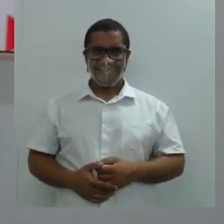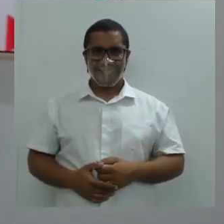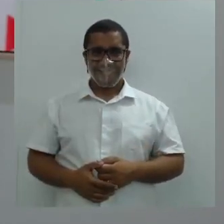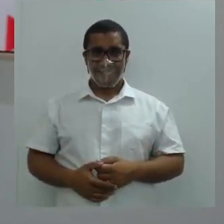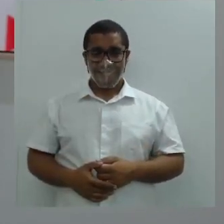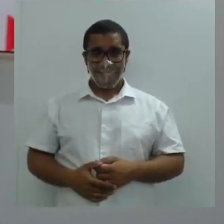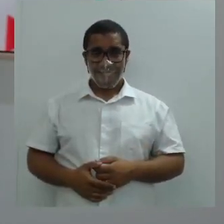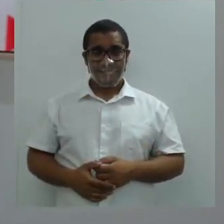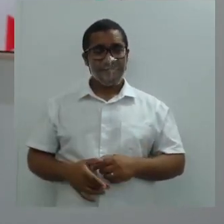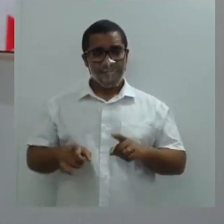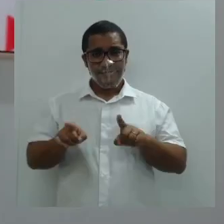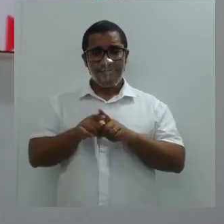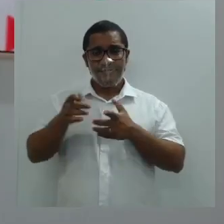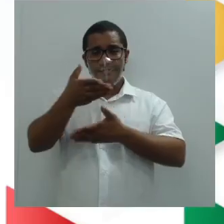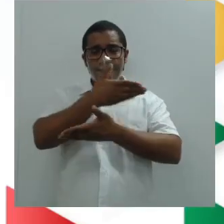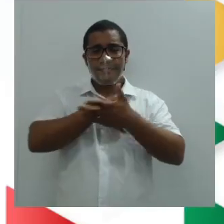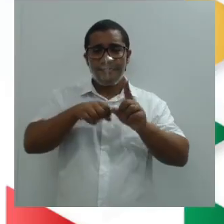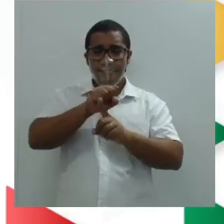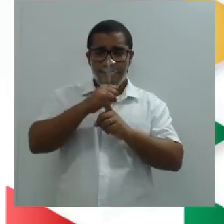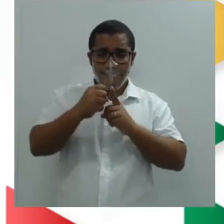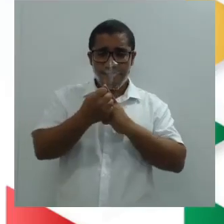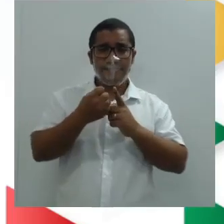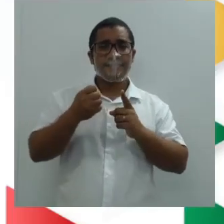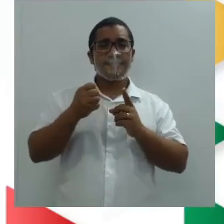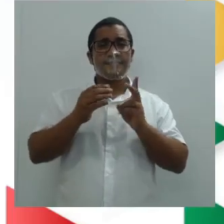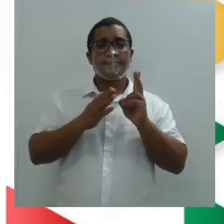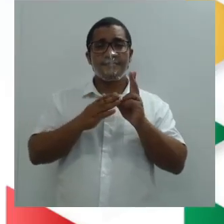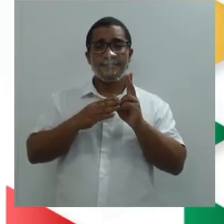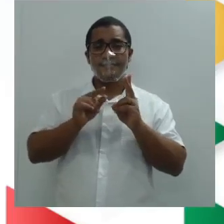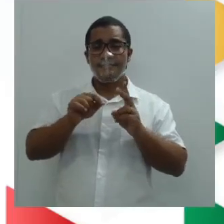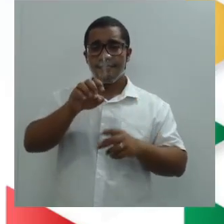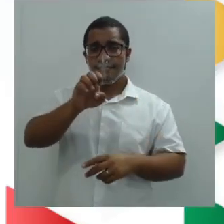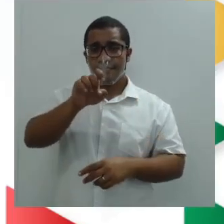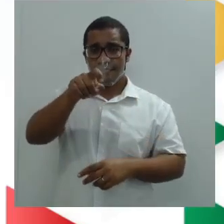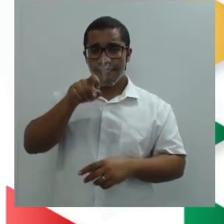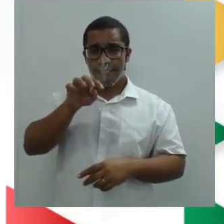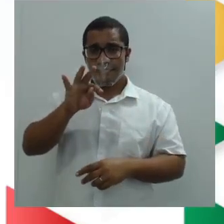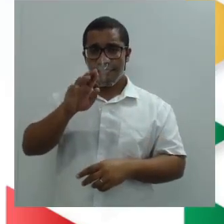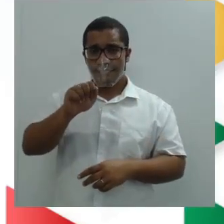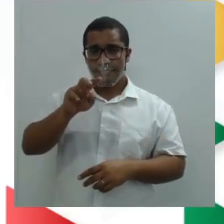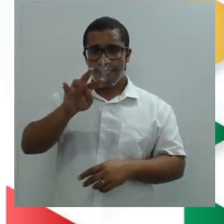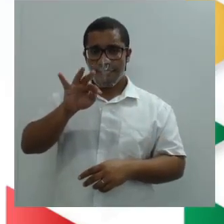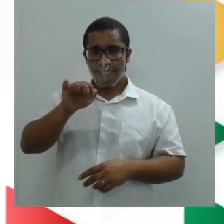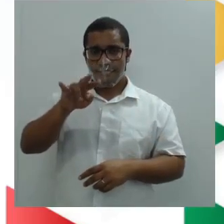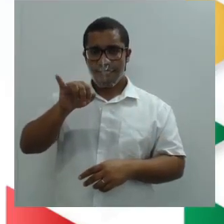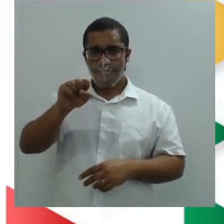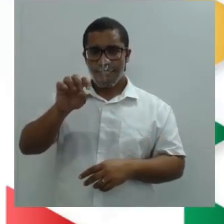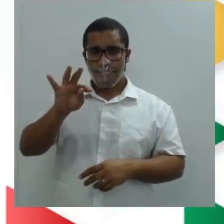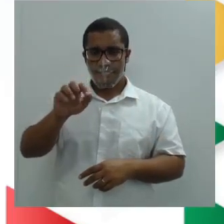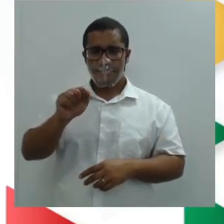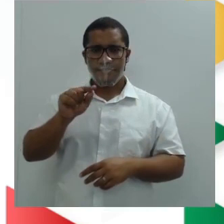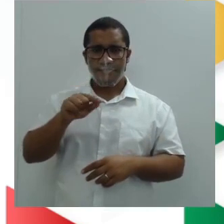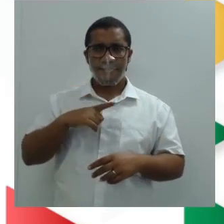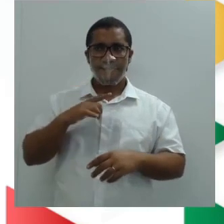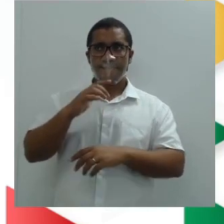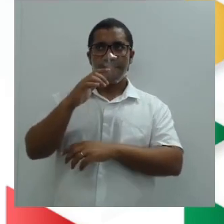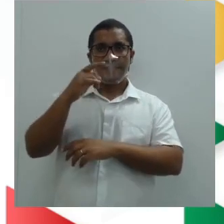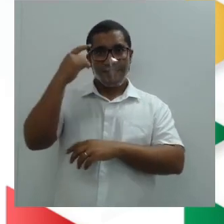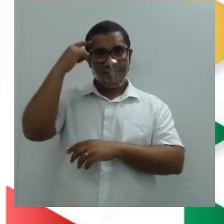certo? Interações sociais em comunidades extrativistas, é aquela que trabalha com as extrações, né?